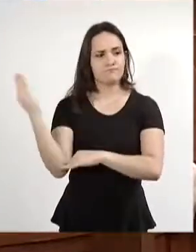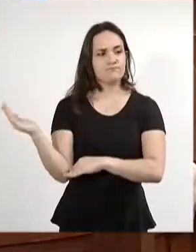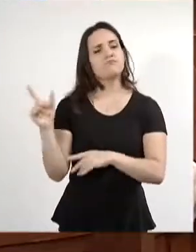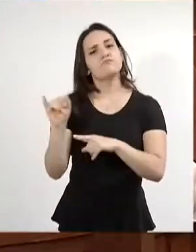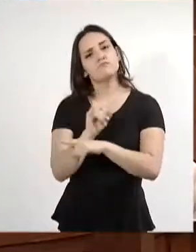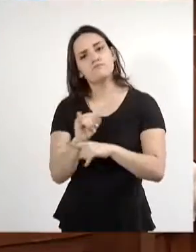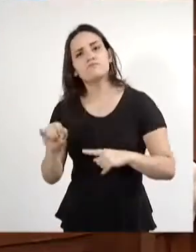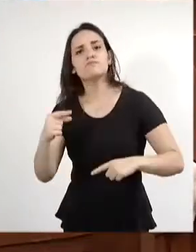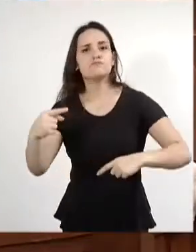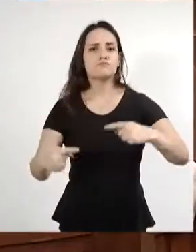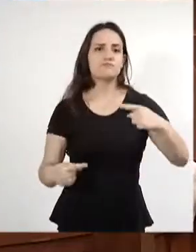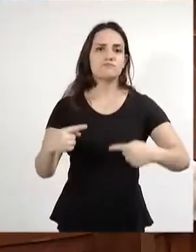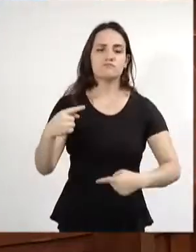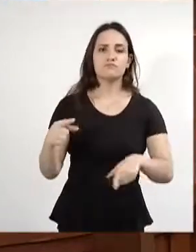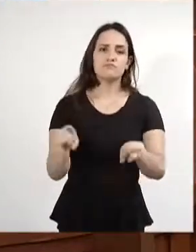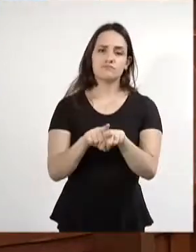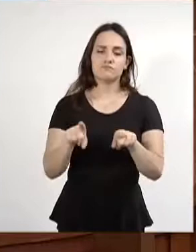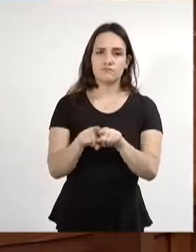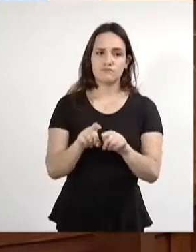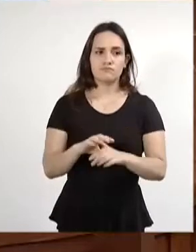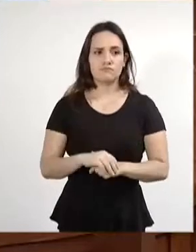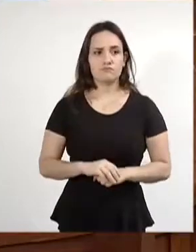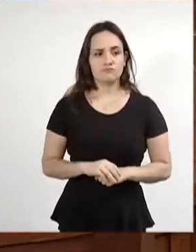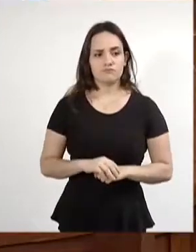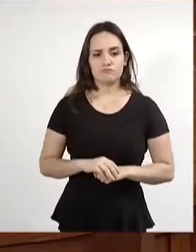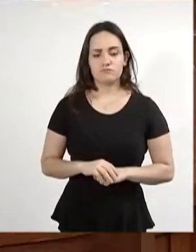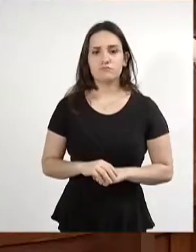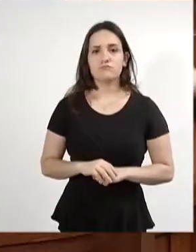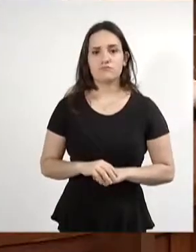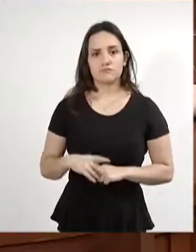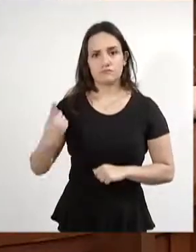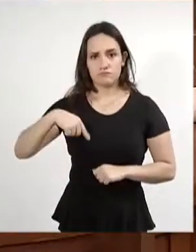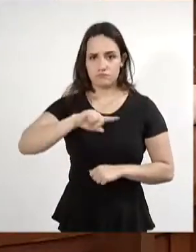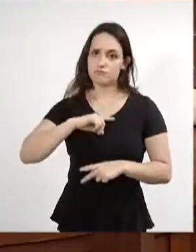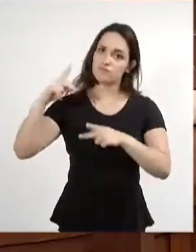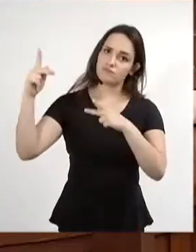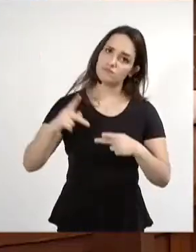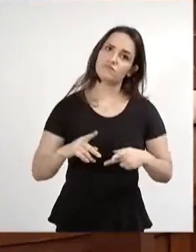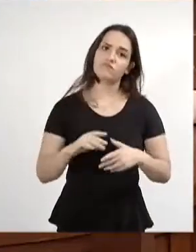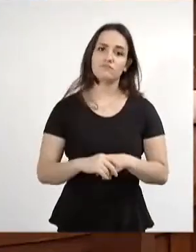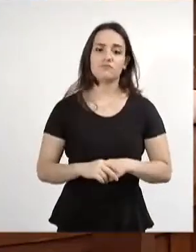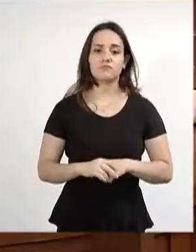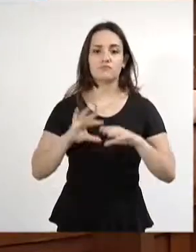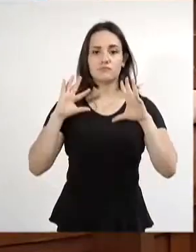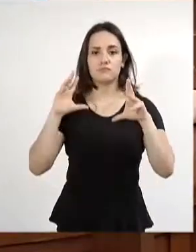ações, debates e convocamos